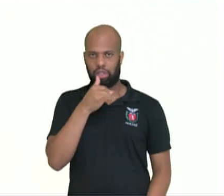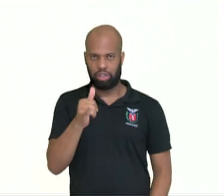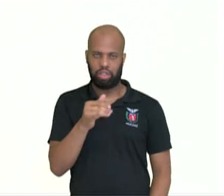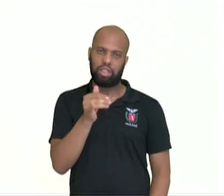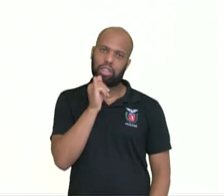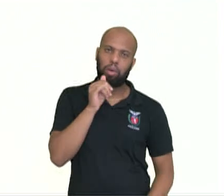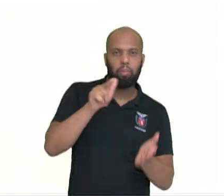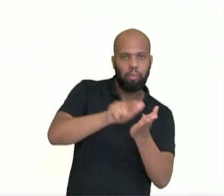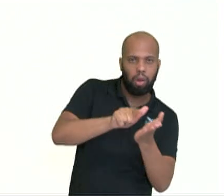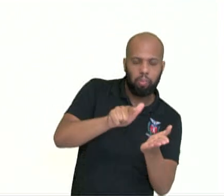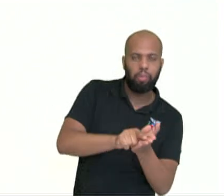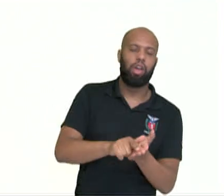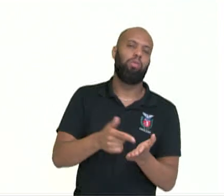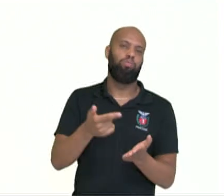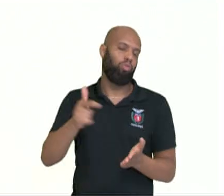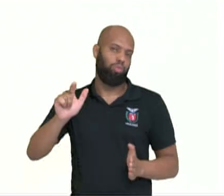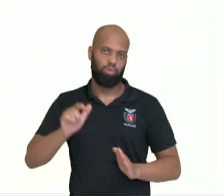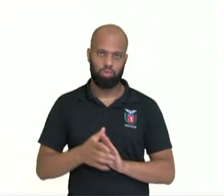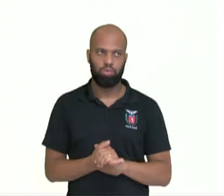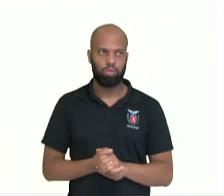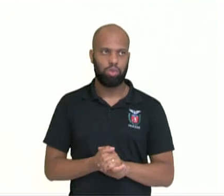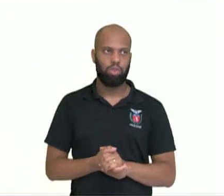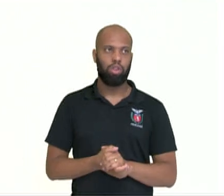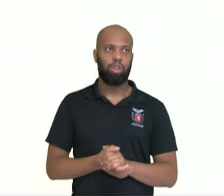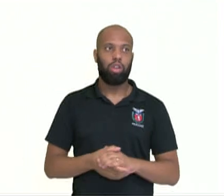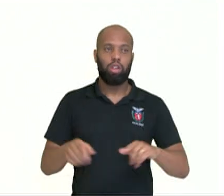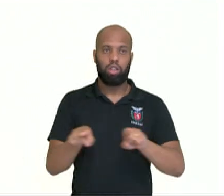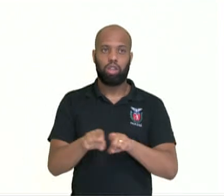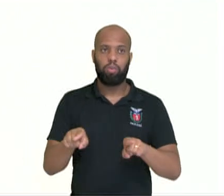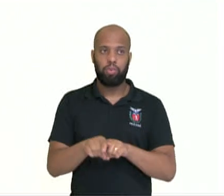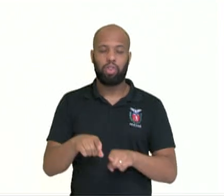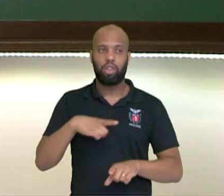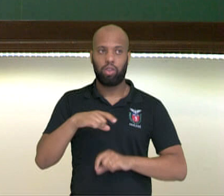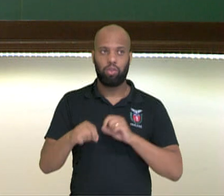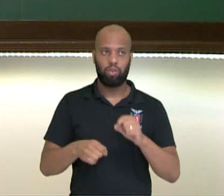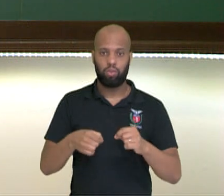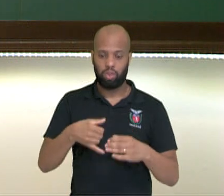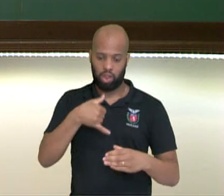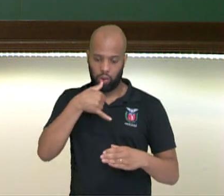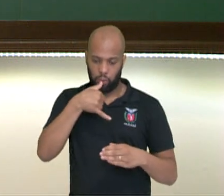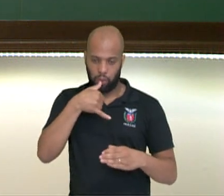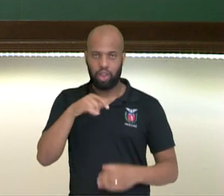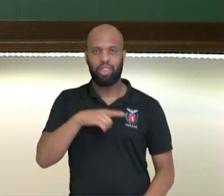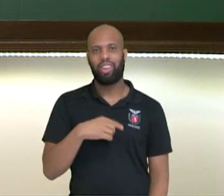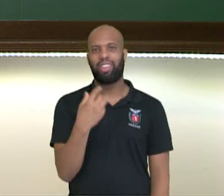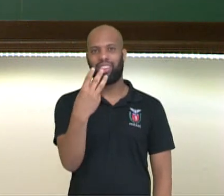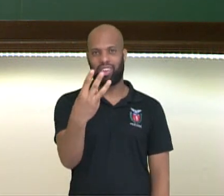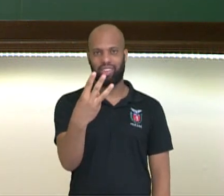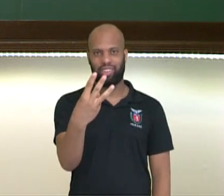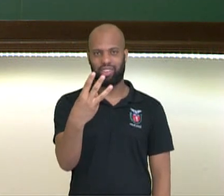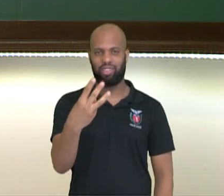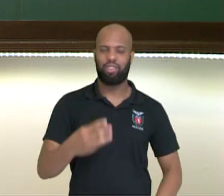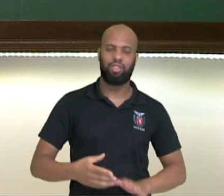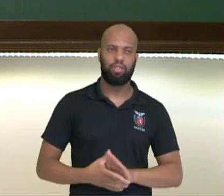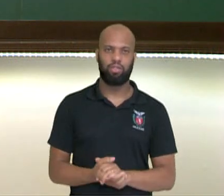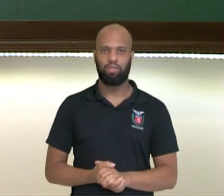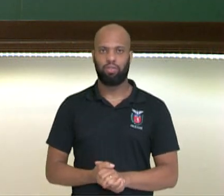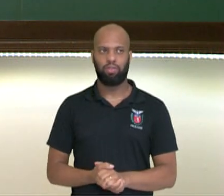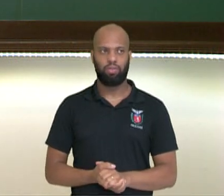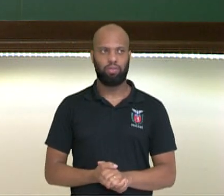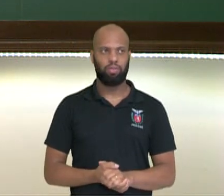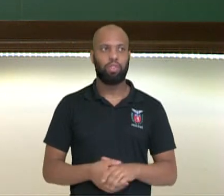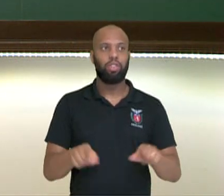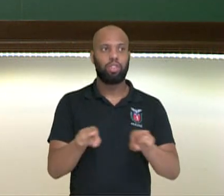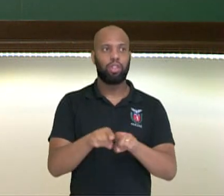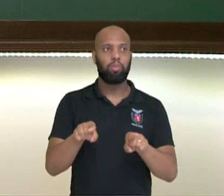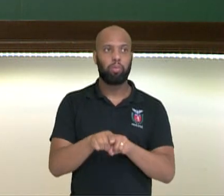plástico, 3 canudos de plástico. Então, desse canudo que eu acabei de mostrar, 3 canudos, ok? E